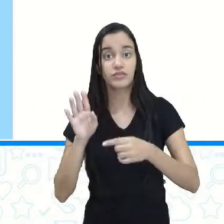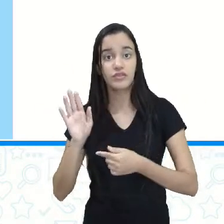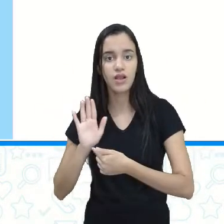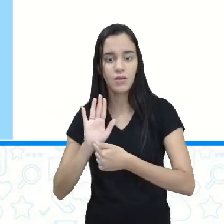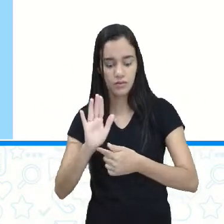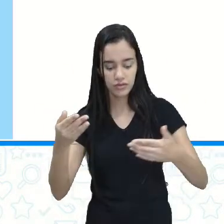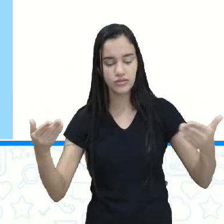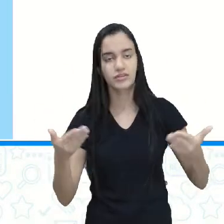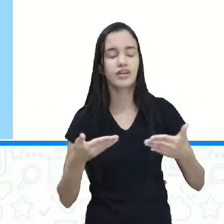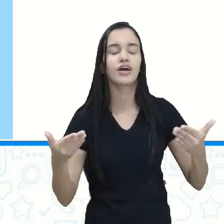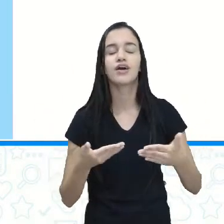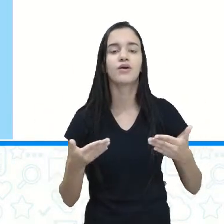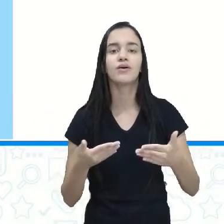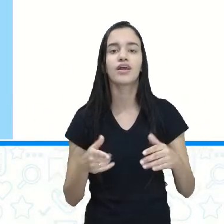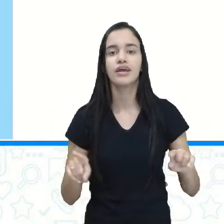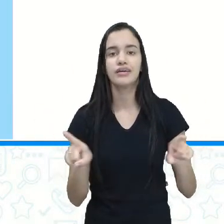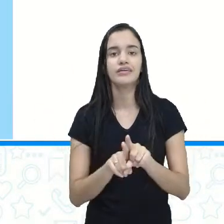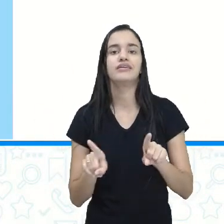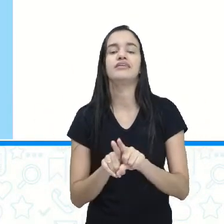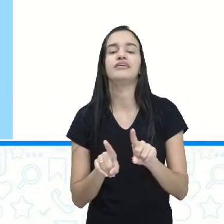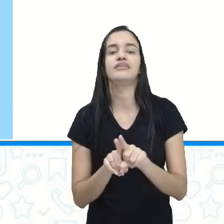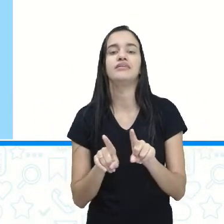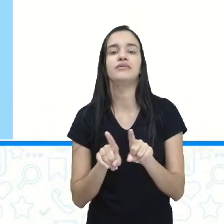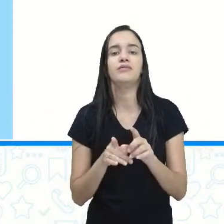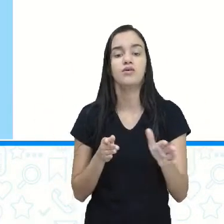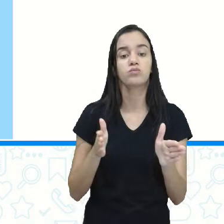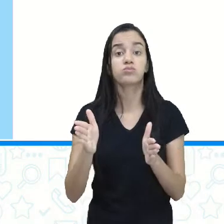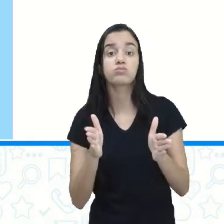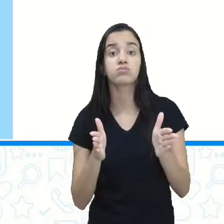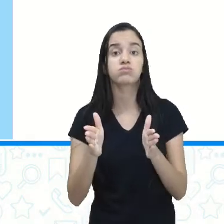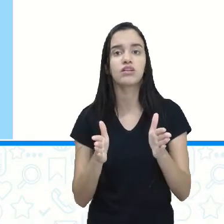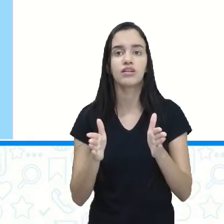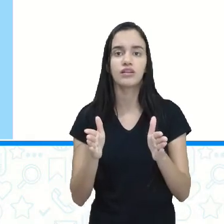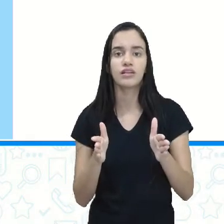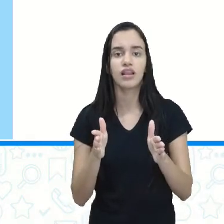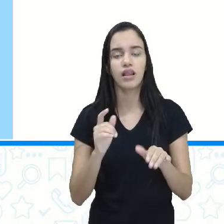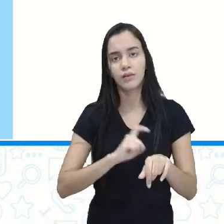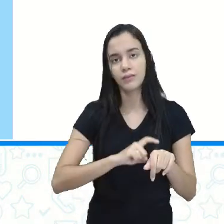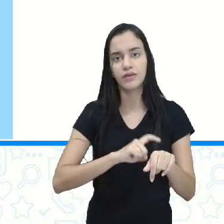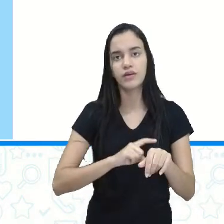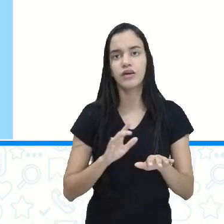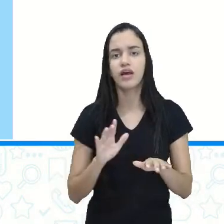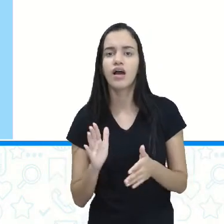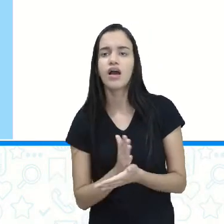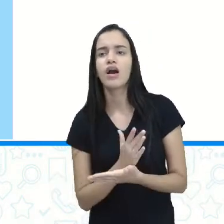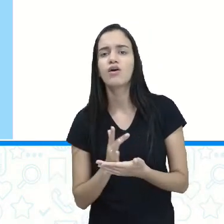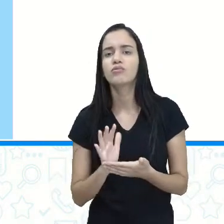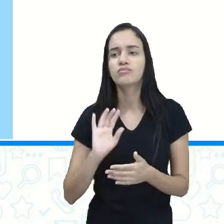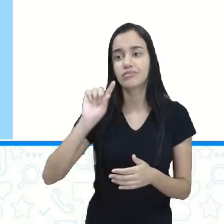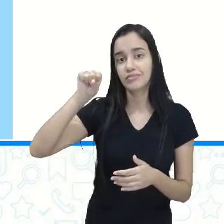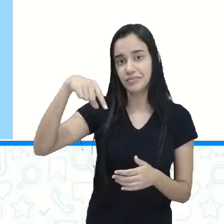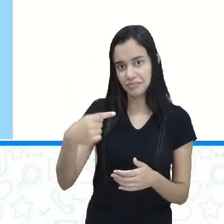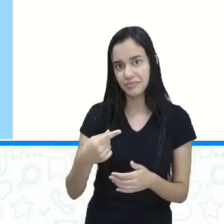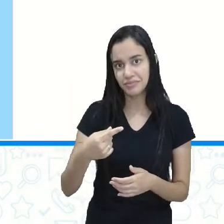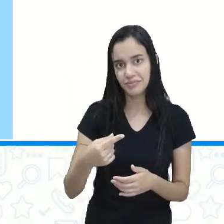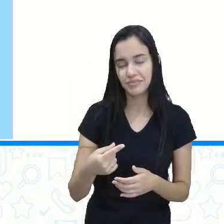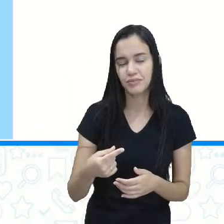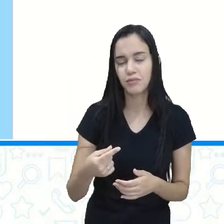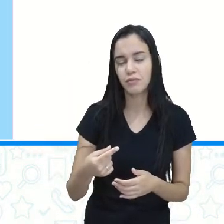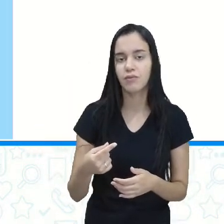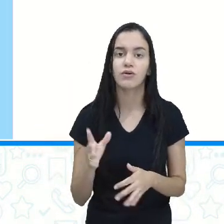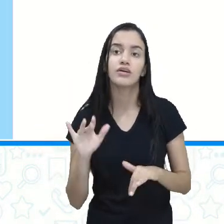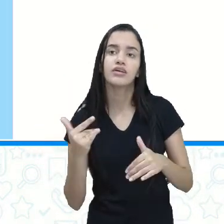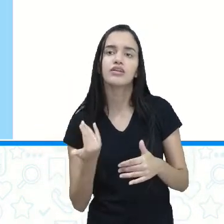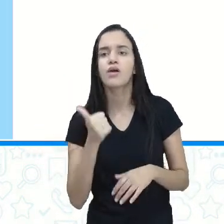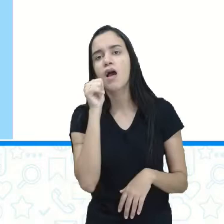agora, mostrando a passagem do tempo. Nesse aí, por exemplo, algum tempo depois, aí